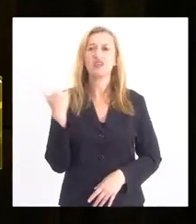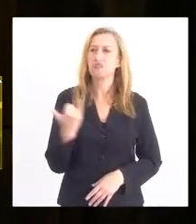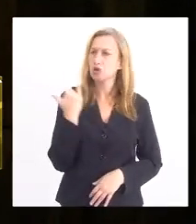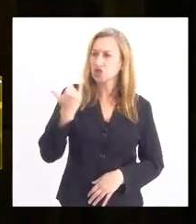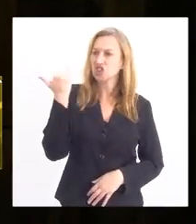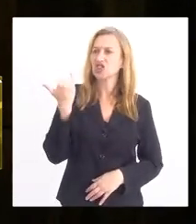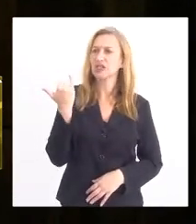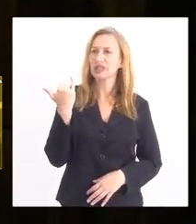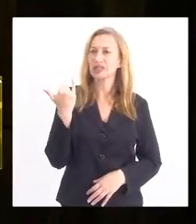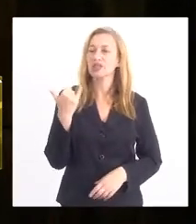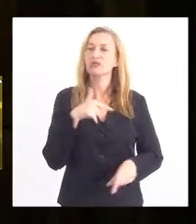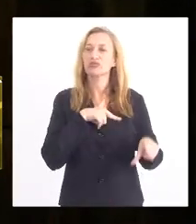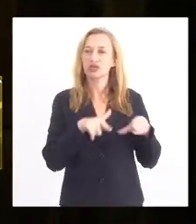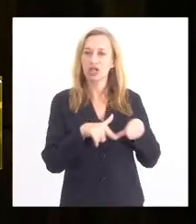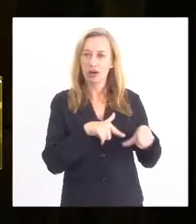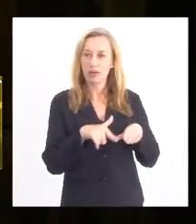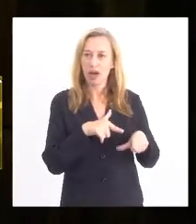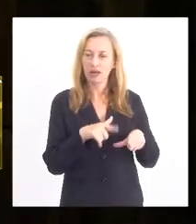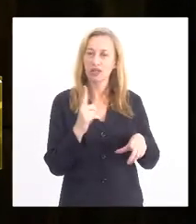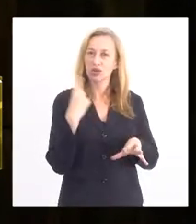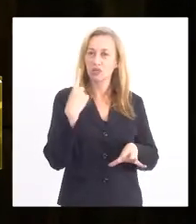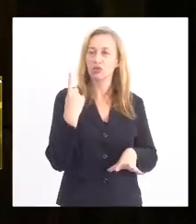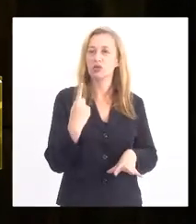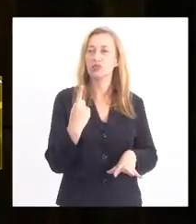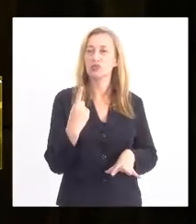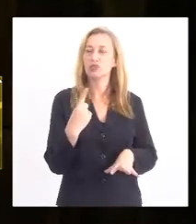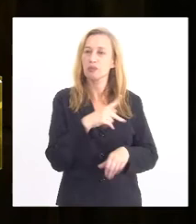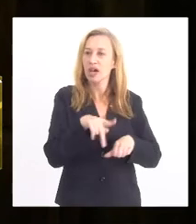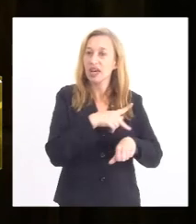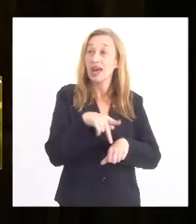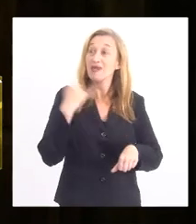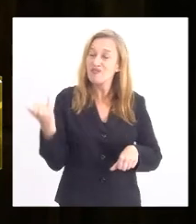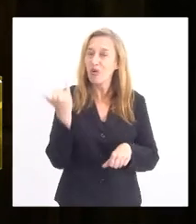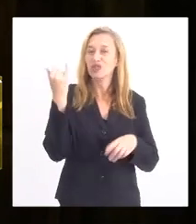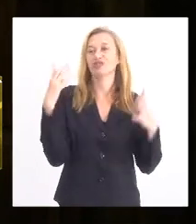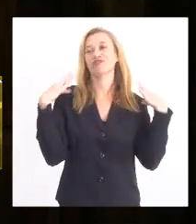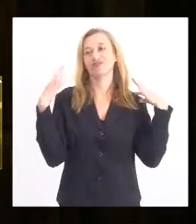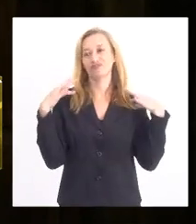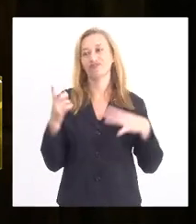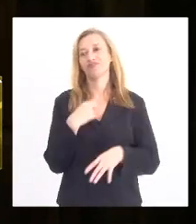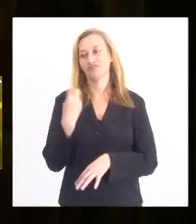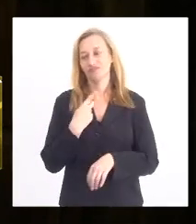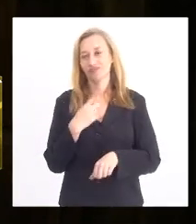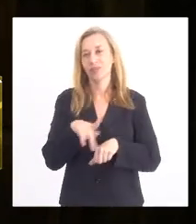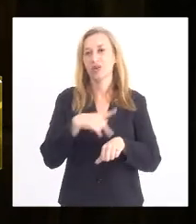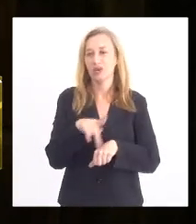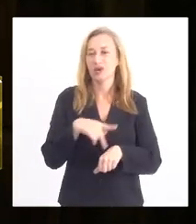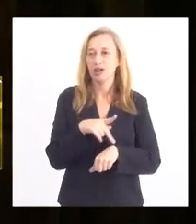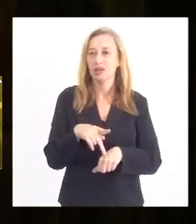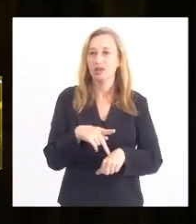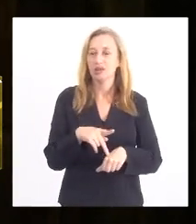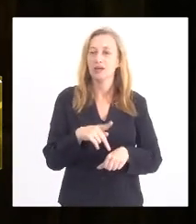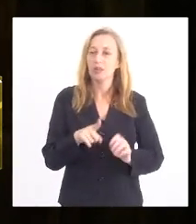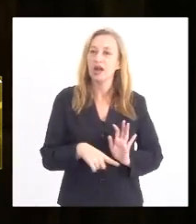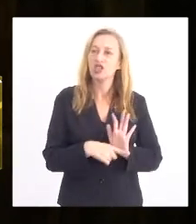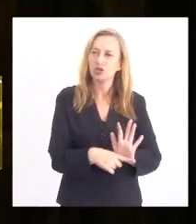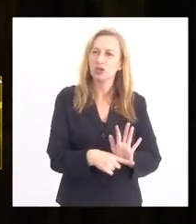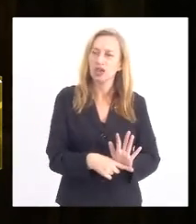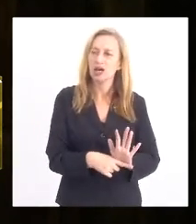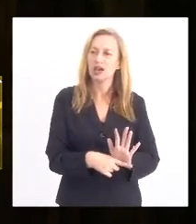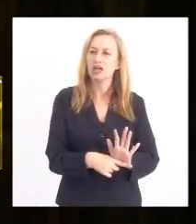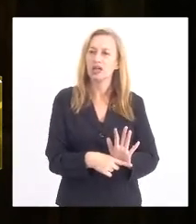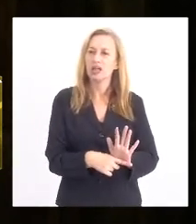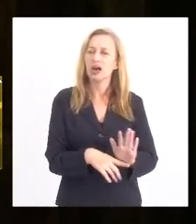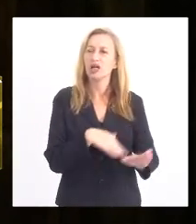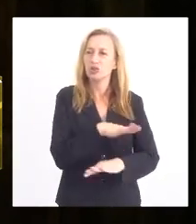importância dos empregos no nosso país a importância do Turismo nosso país para a manutenção da dignidade do pai